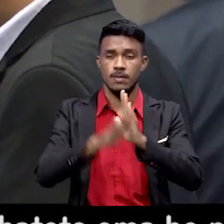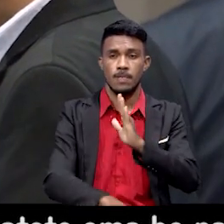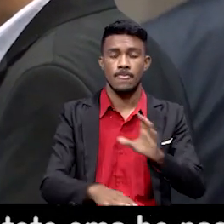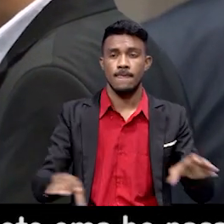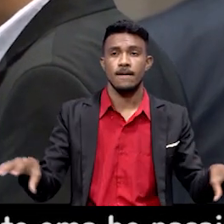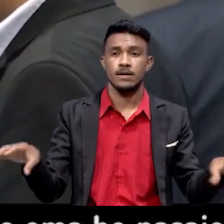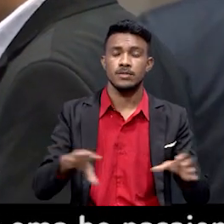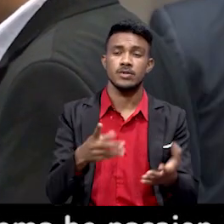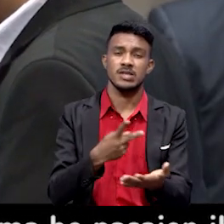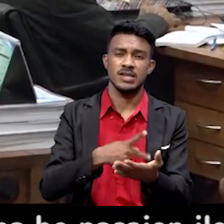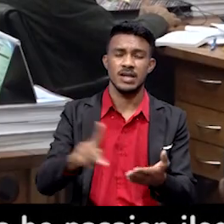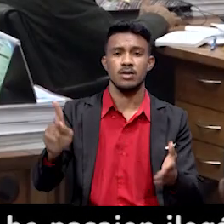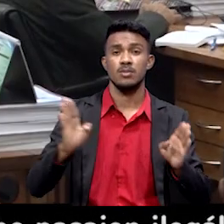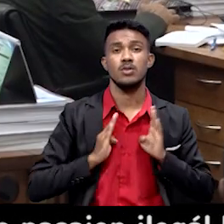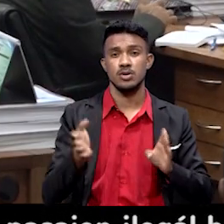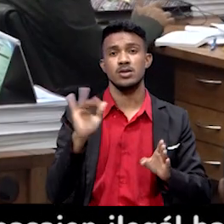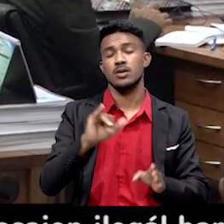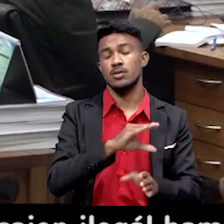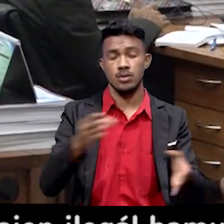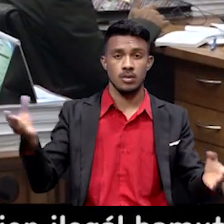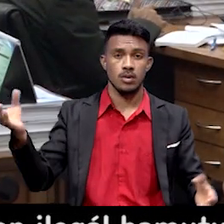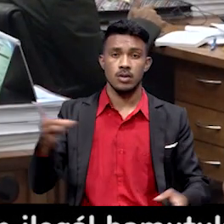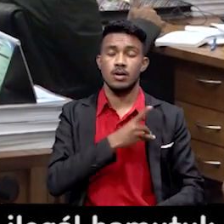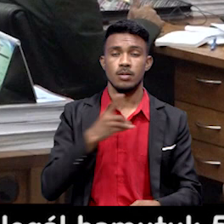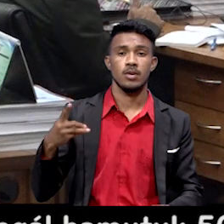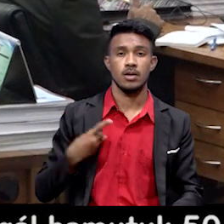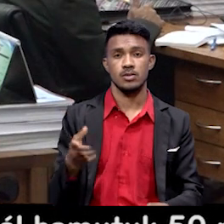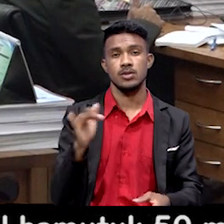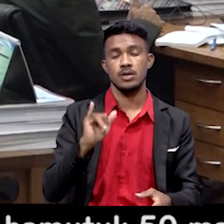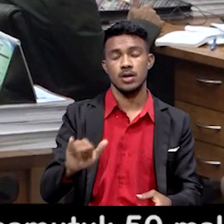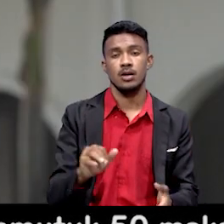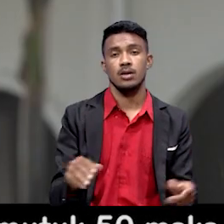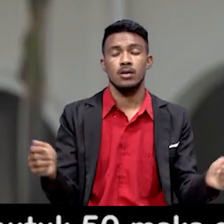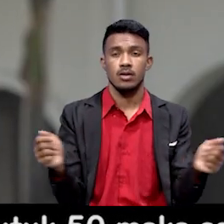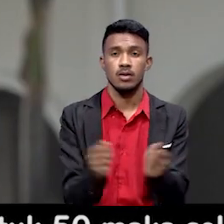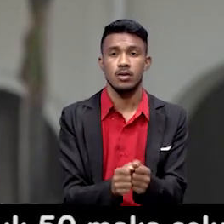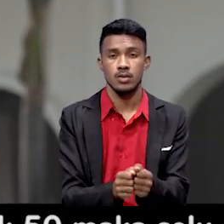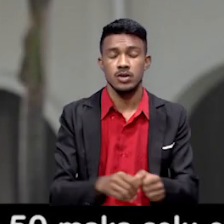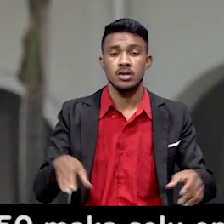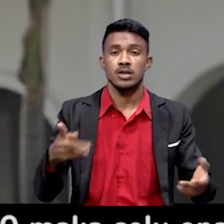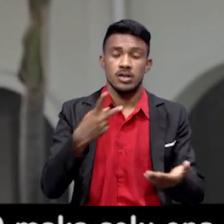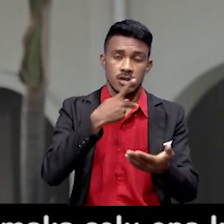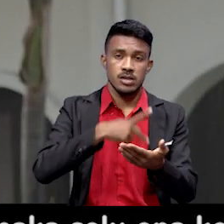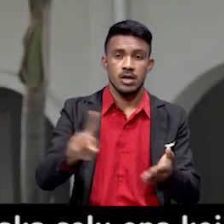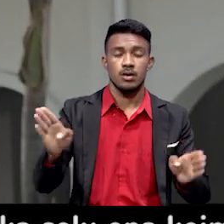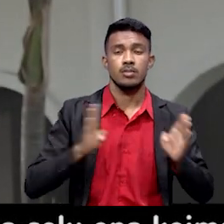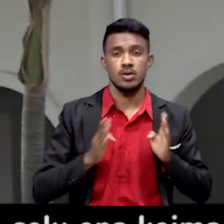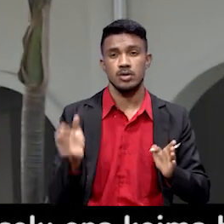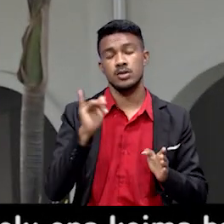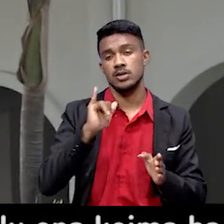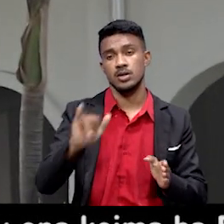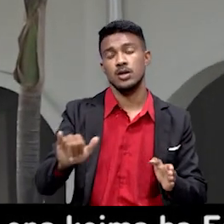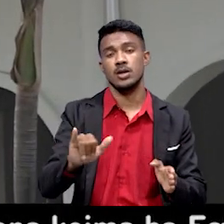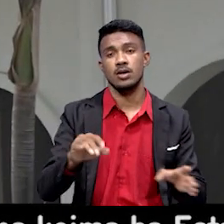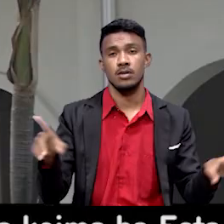percentagem investimento, vai ex-deputado, no ex-titulares. Também liga o assunto pensão vitalícia, quase assunto idane, debate